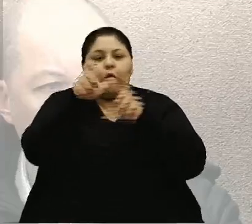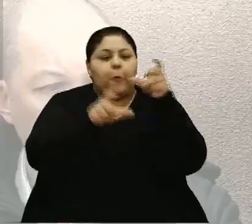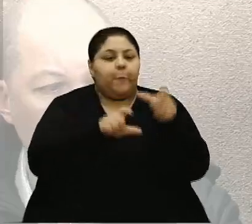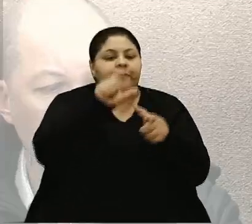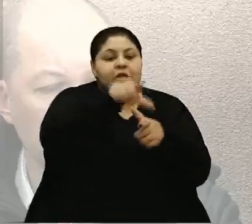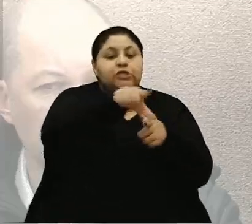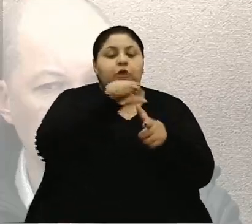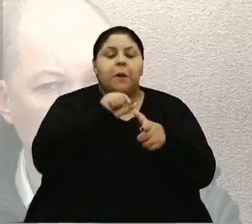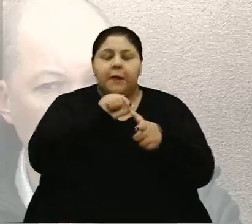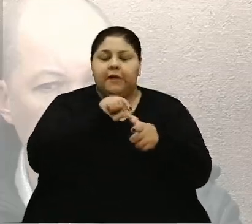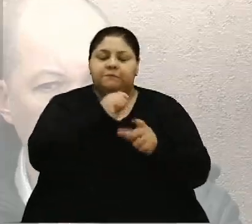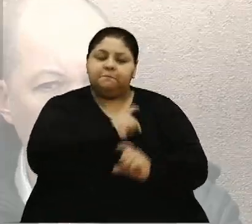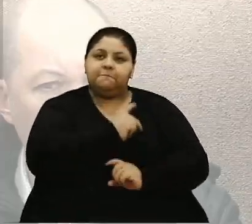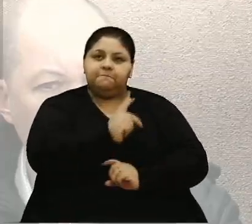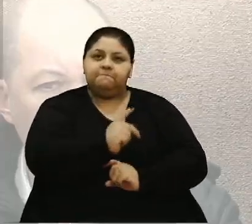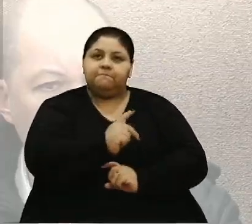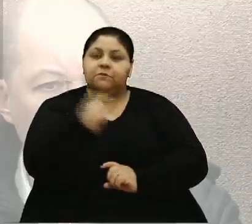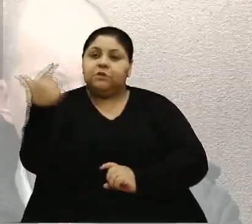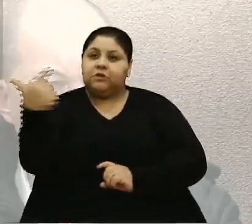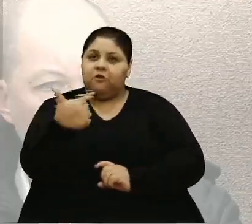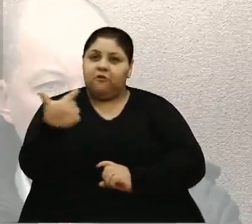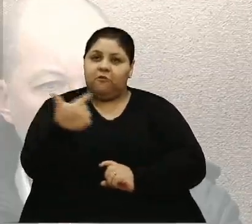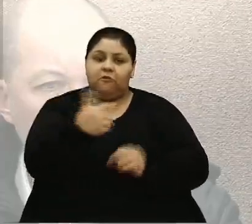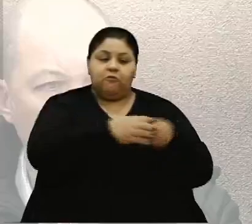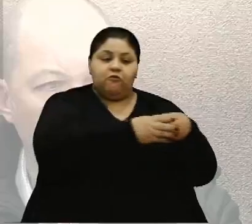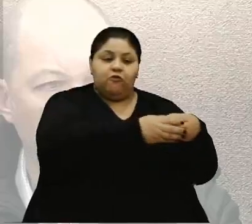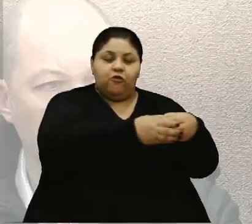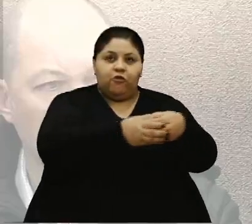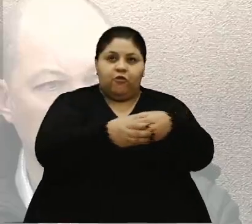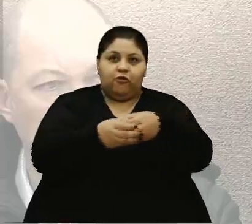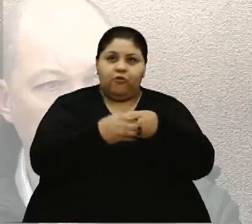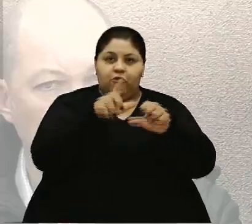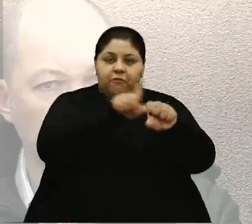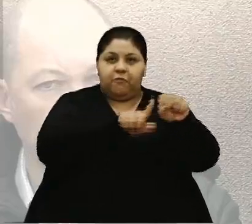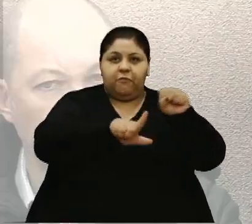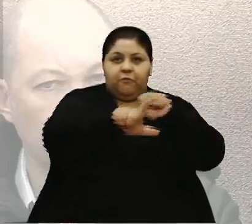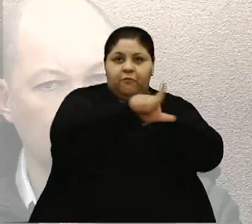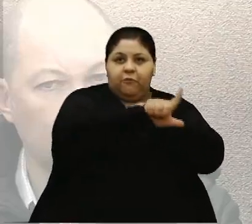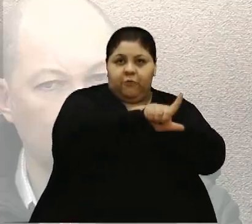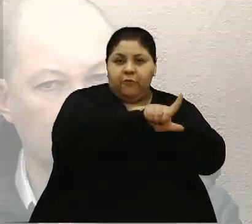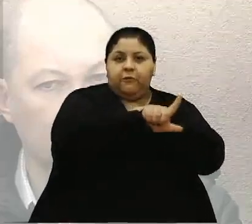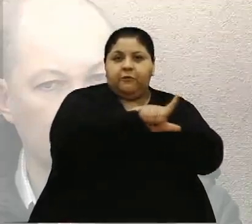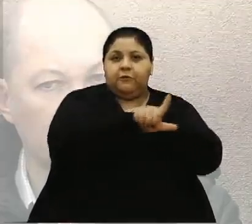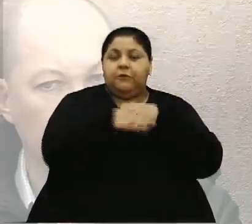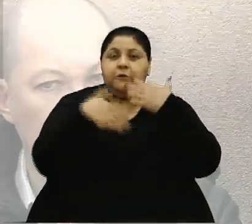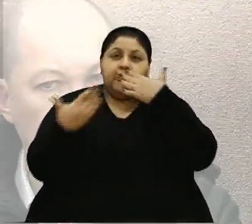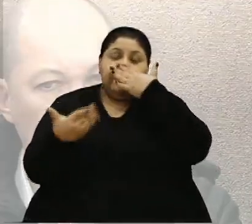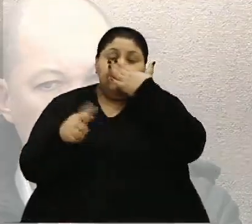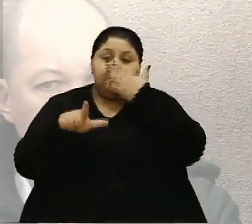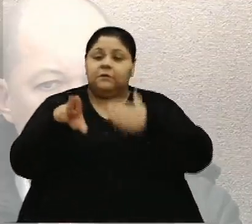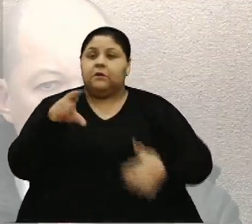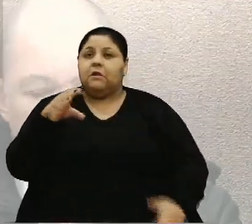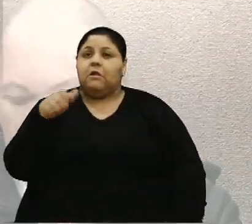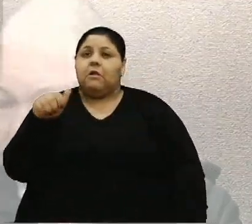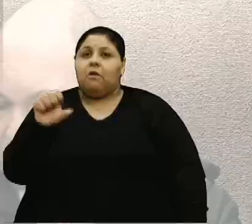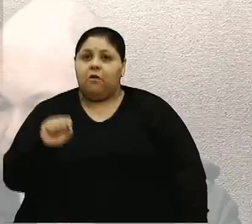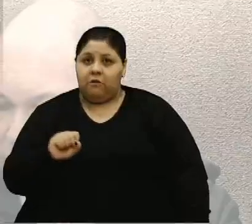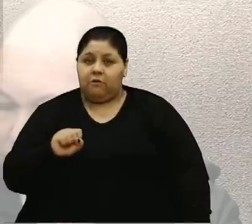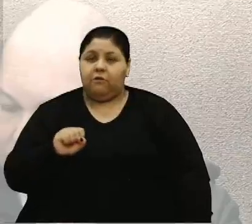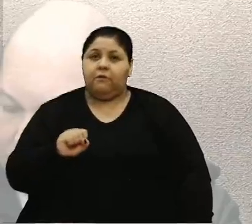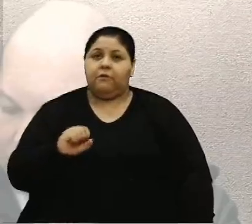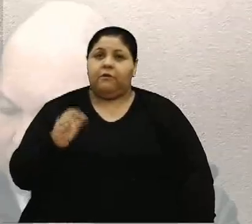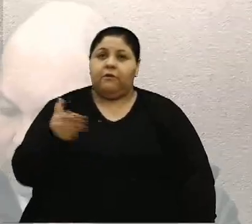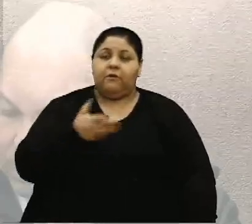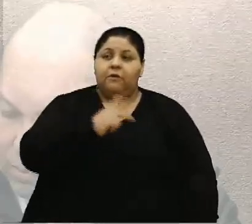escolheram, então, o presidente e vice da Associação de Moradores do Loteamento Três Pinheiros, onde que o Lucas Lima se